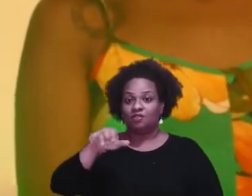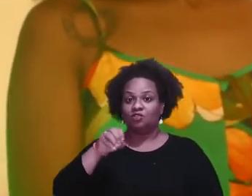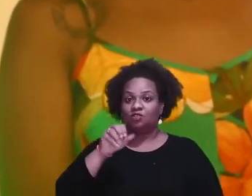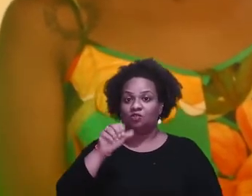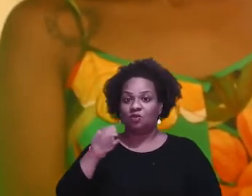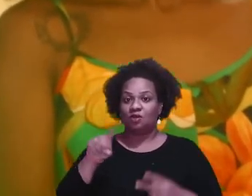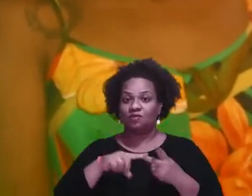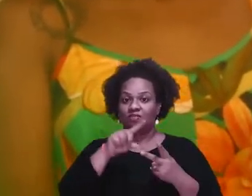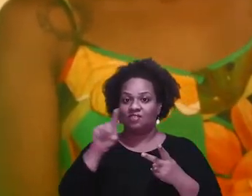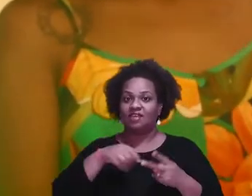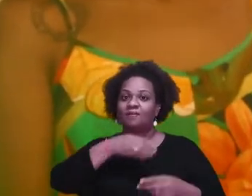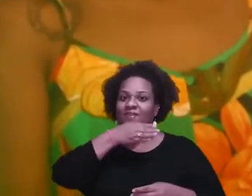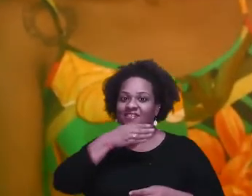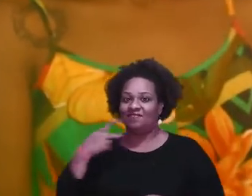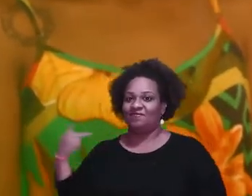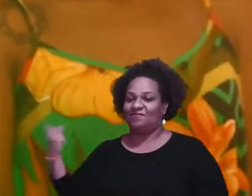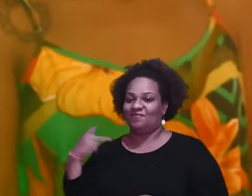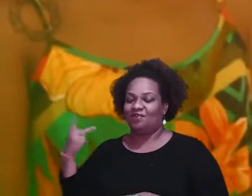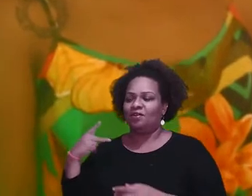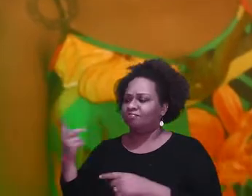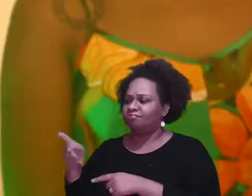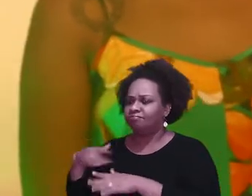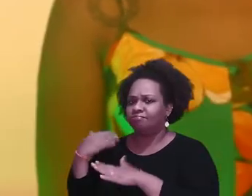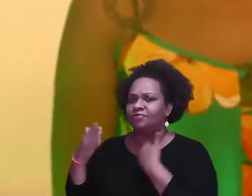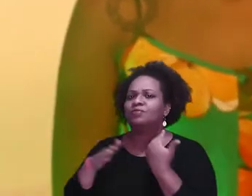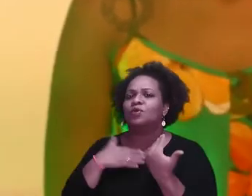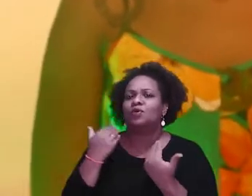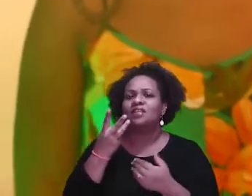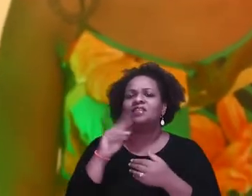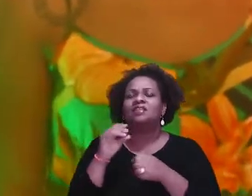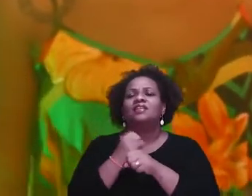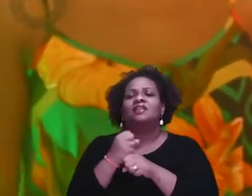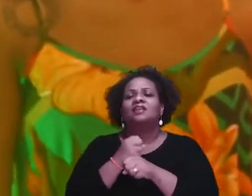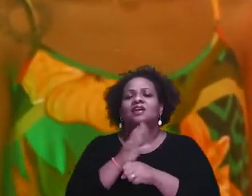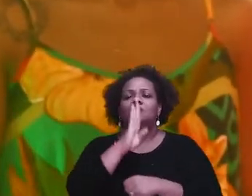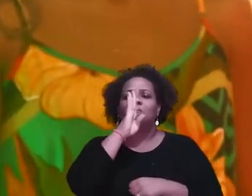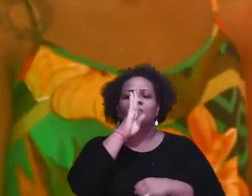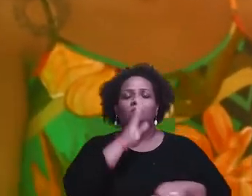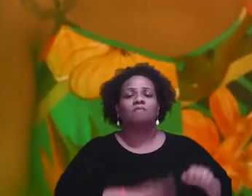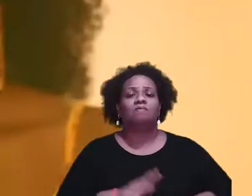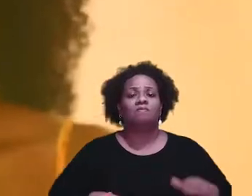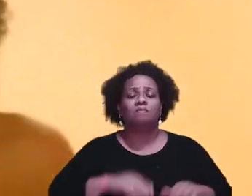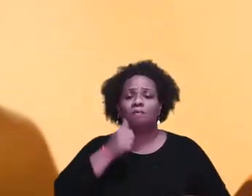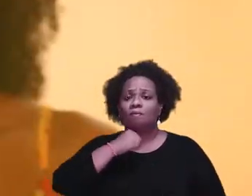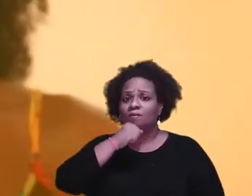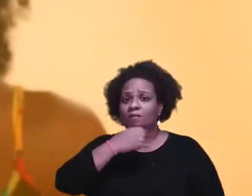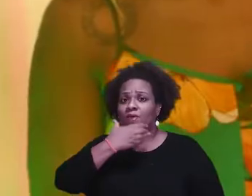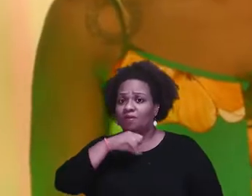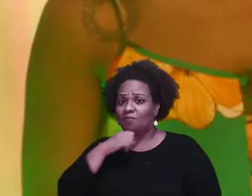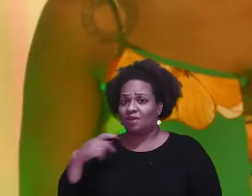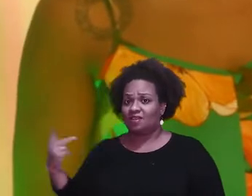João Amâncio e Zé da Hora, nossos bisavós. Após a morte desses mestres, durante 30 anos o tambor fica calado. E nossos